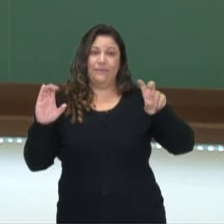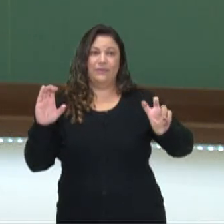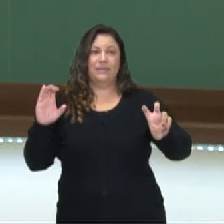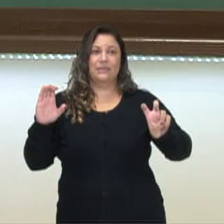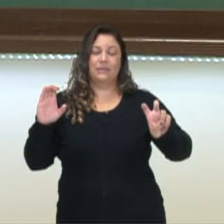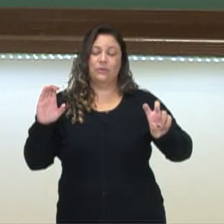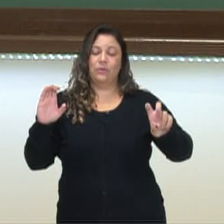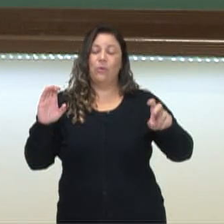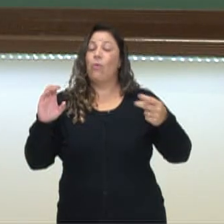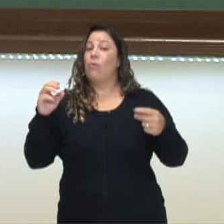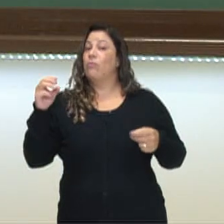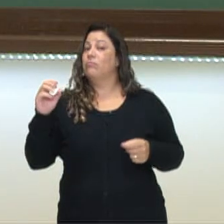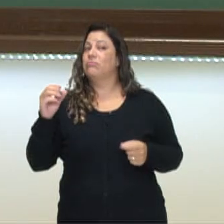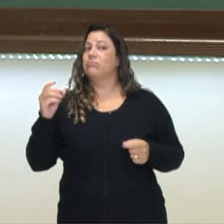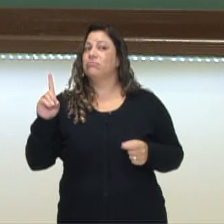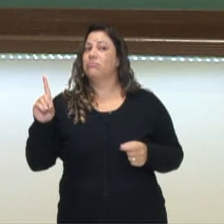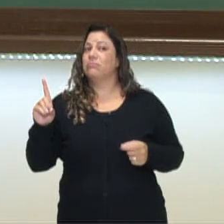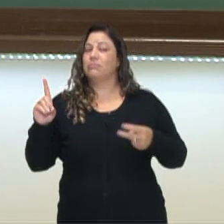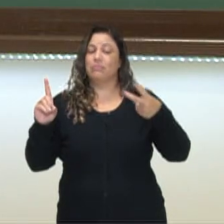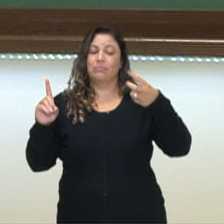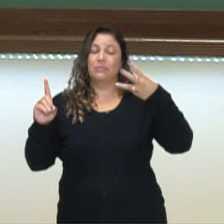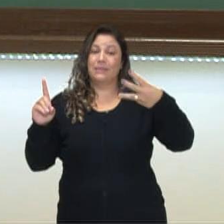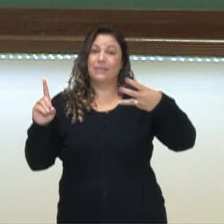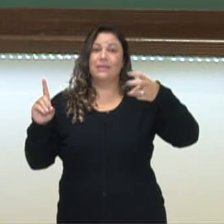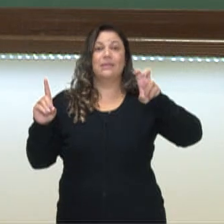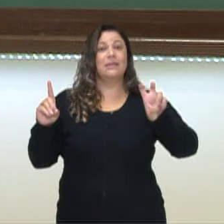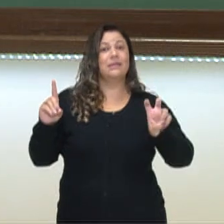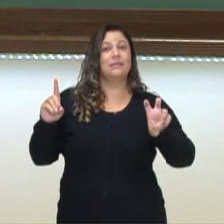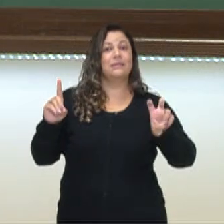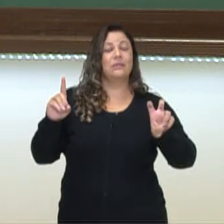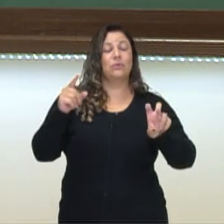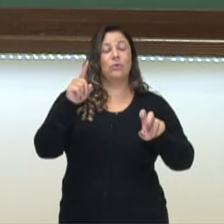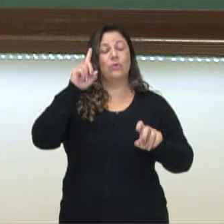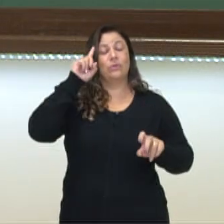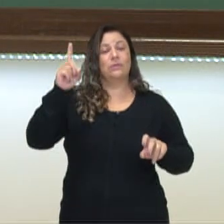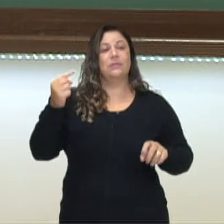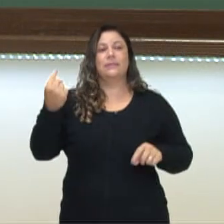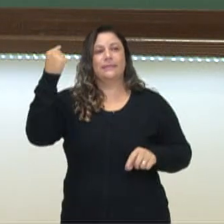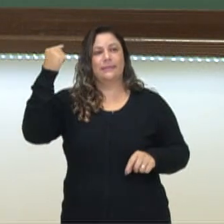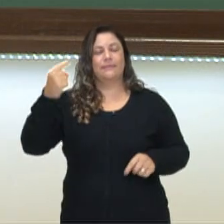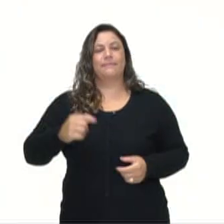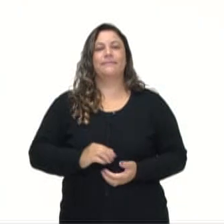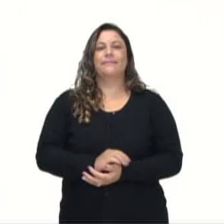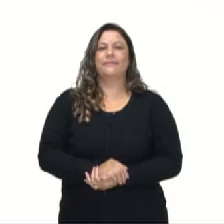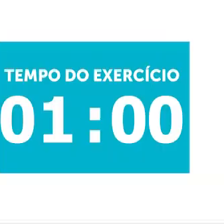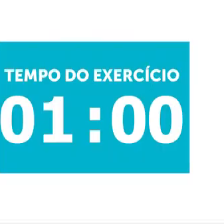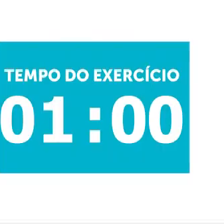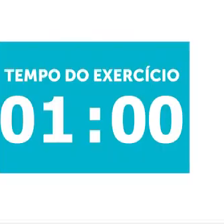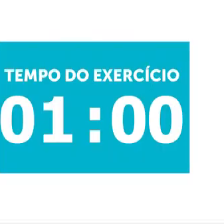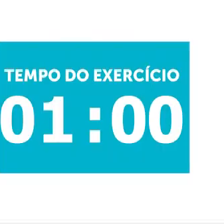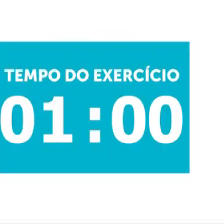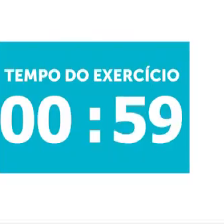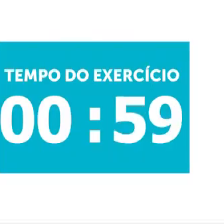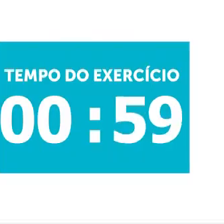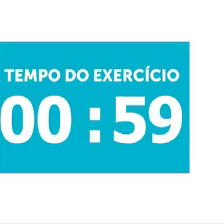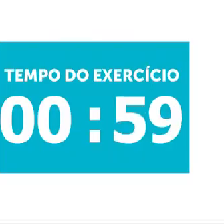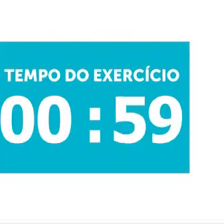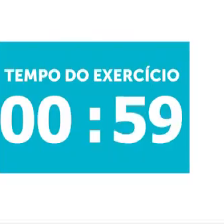ou 35 dias atrás? Com essa dica aqui, fica bem fácil de resolver e a gente já volta.